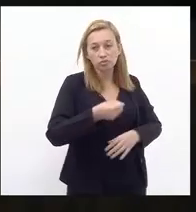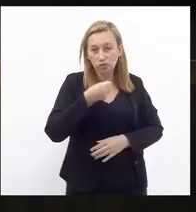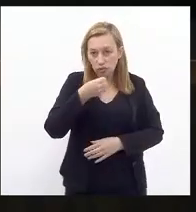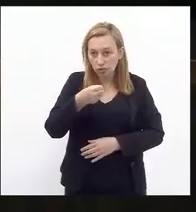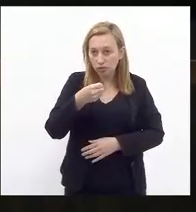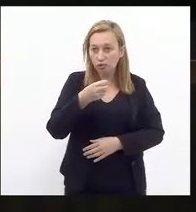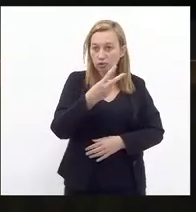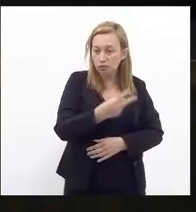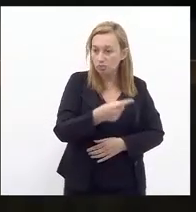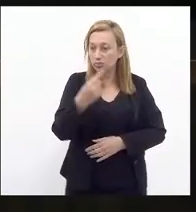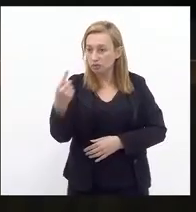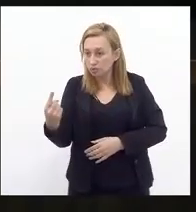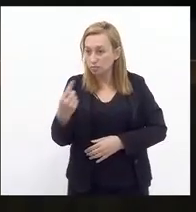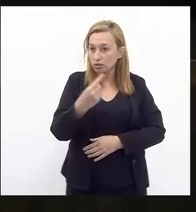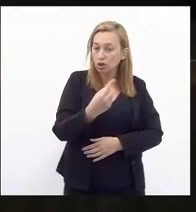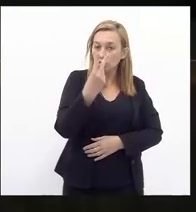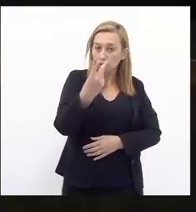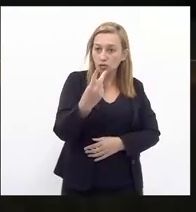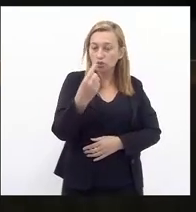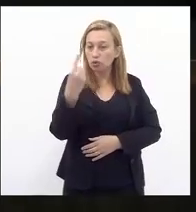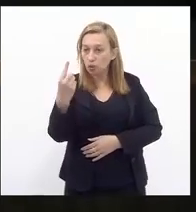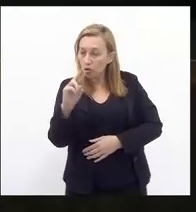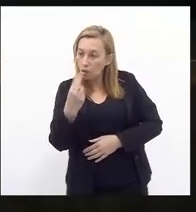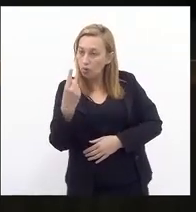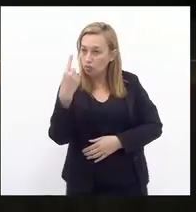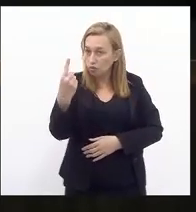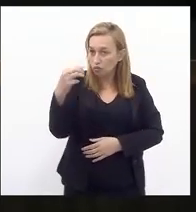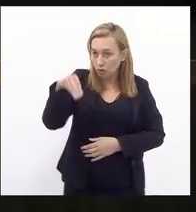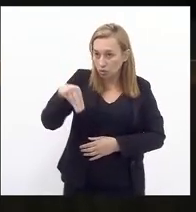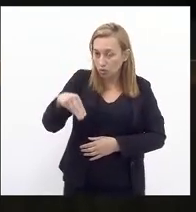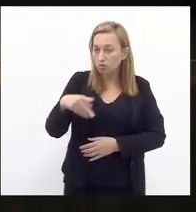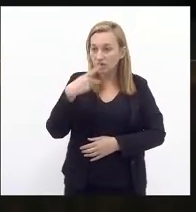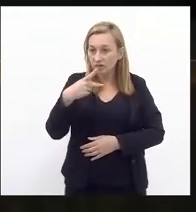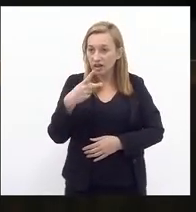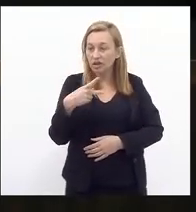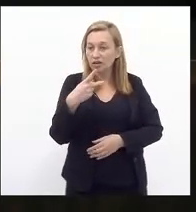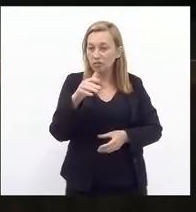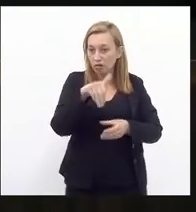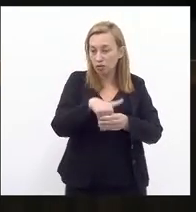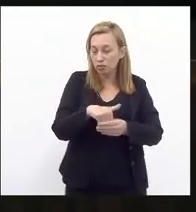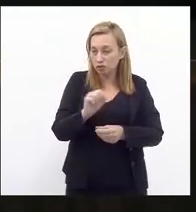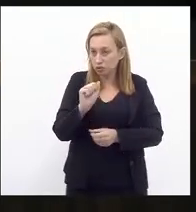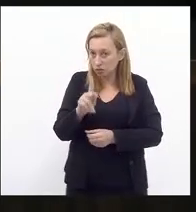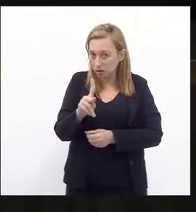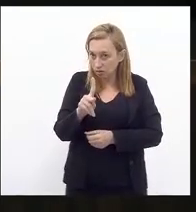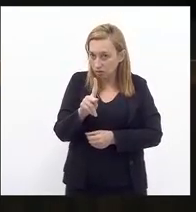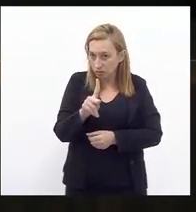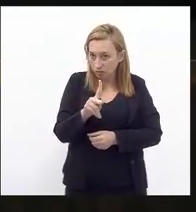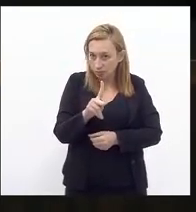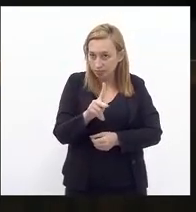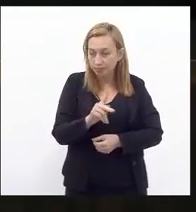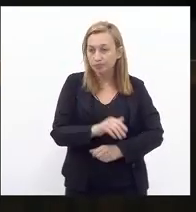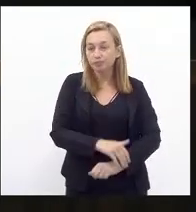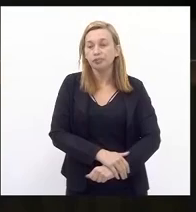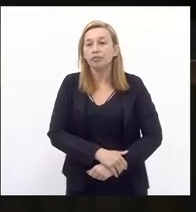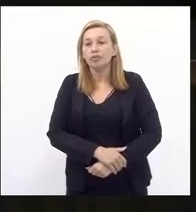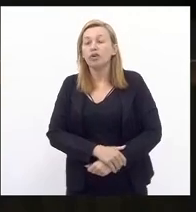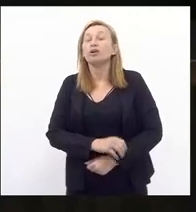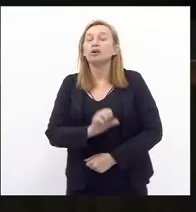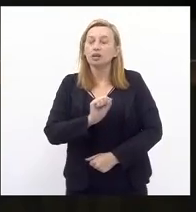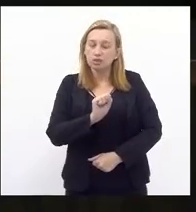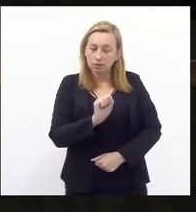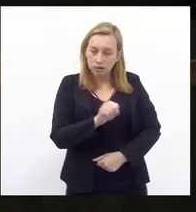microfone de a parte vamos conceder um ou dois minutos para cada parlamentar mas é só declaração de voto pode ser dessa forma da minha